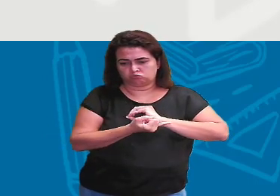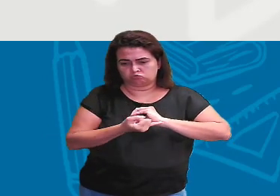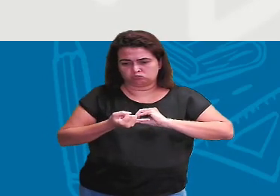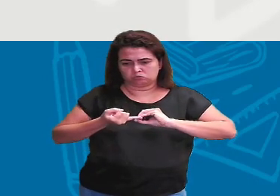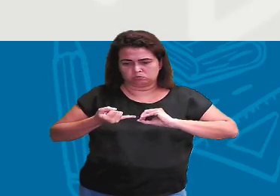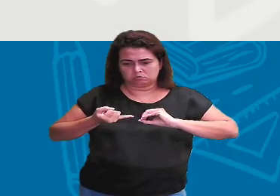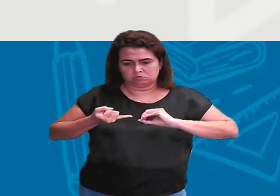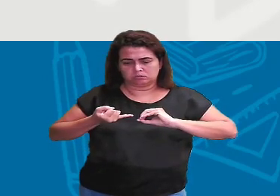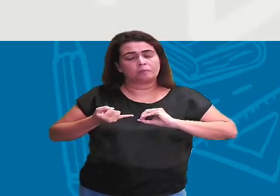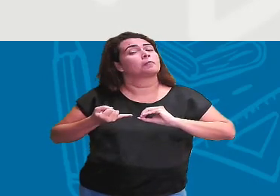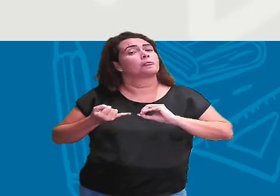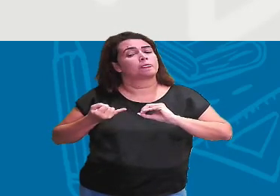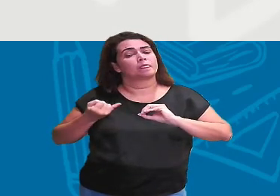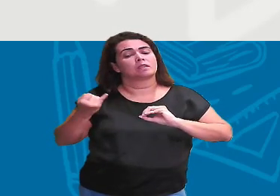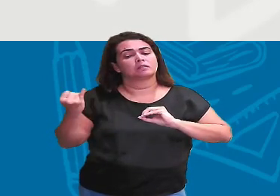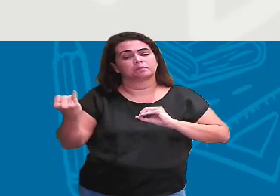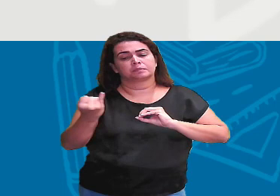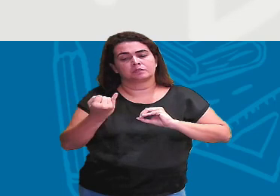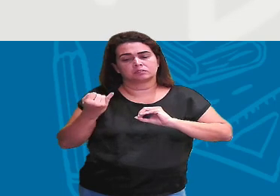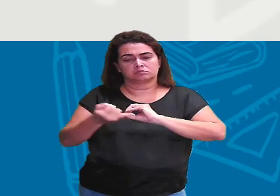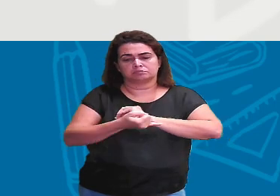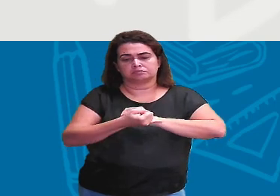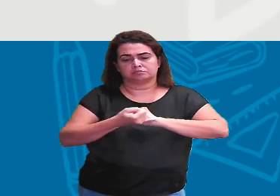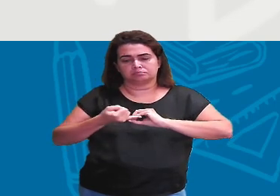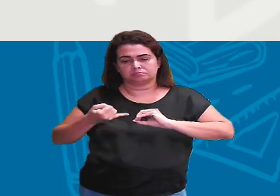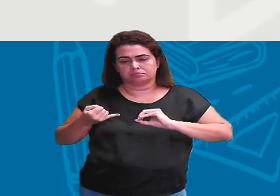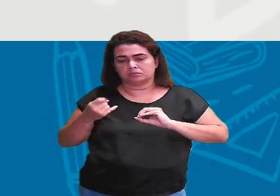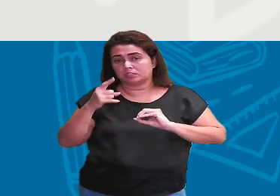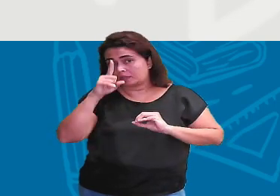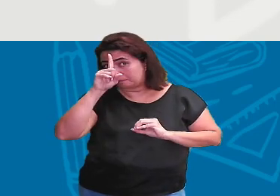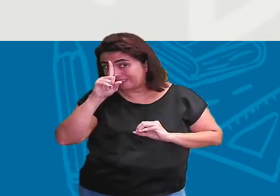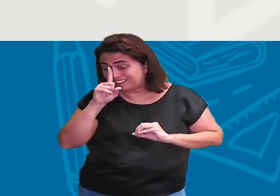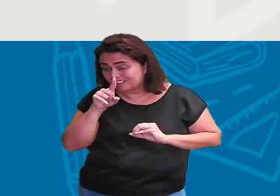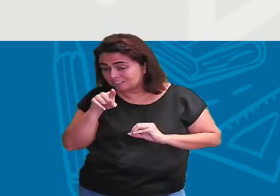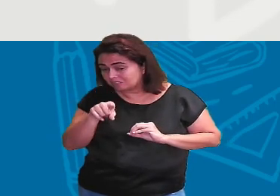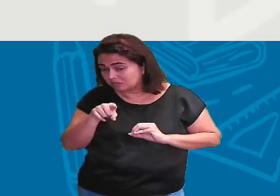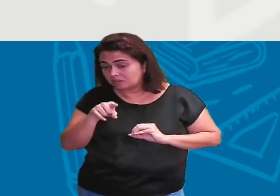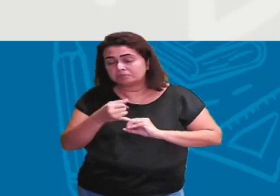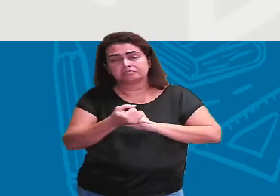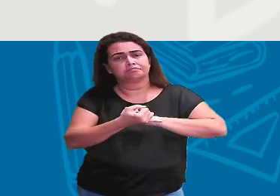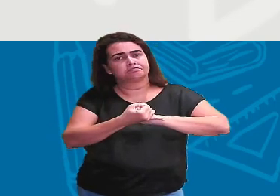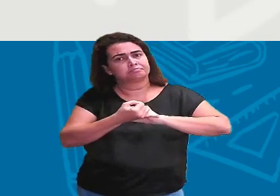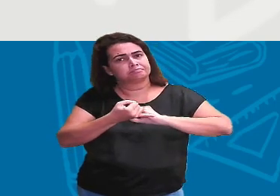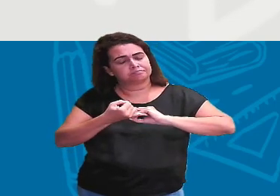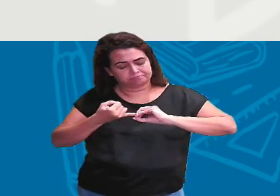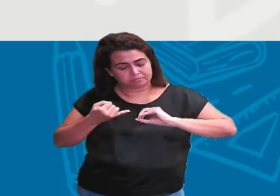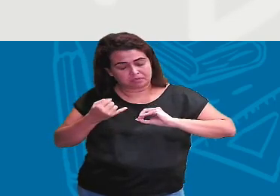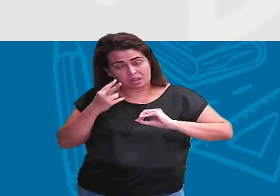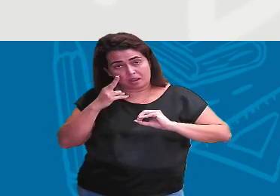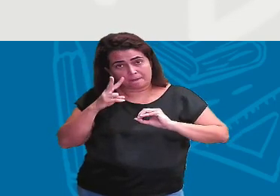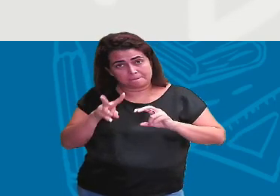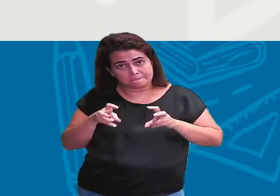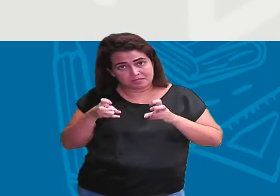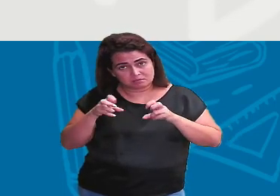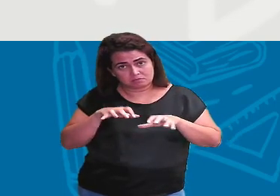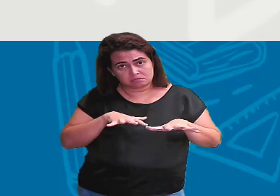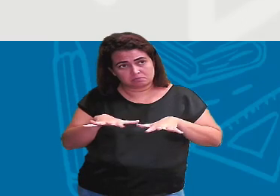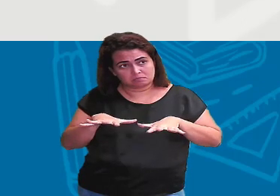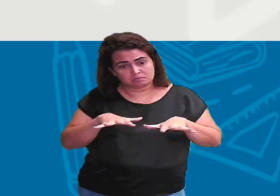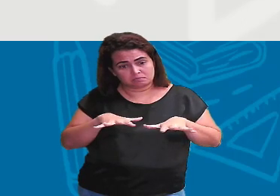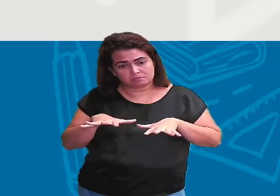referência da linha do Equador, né, que é aquela linha amarela, né, e você vê que o movimento, né, por